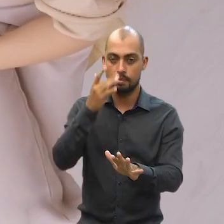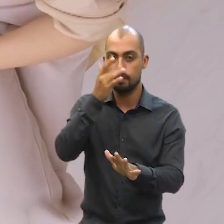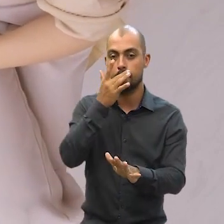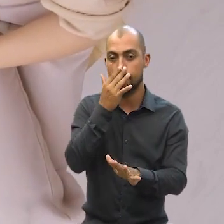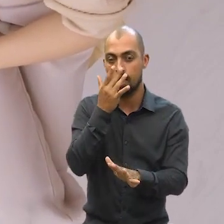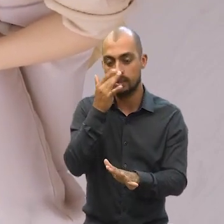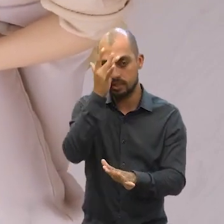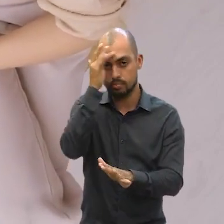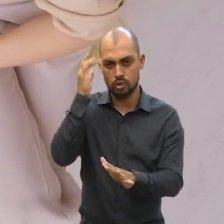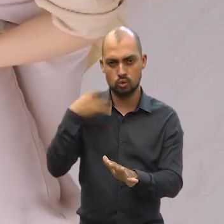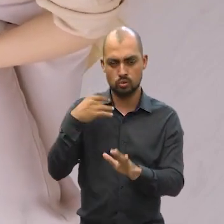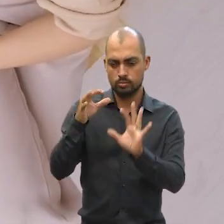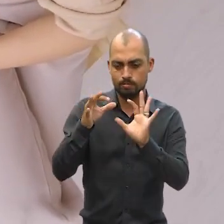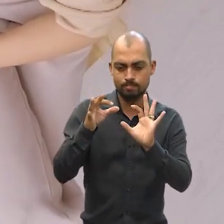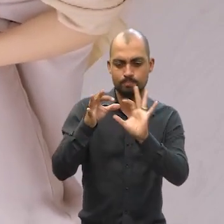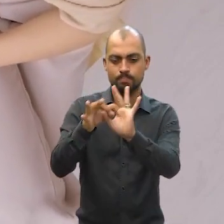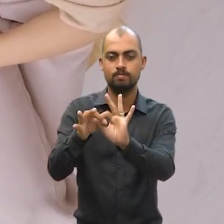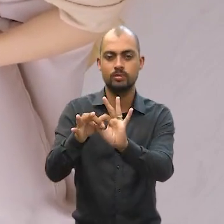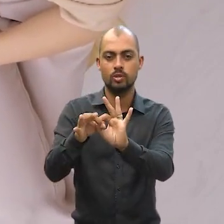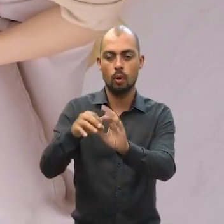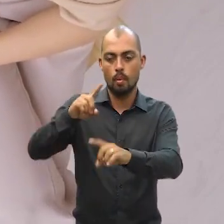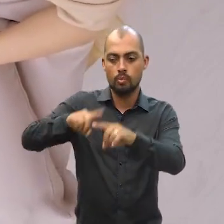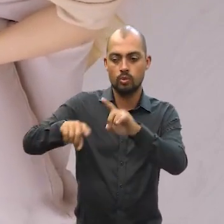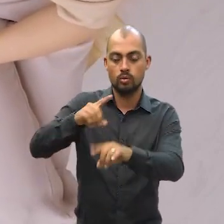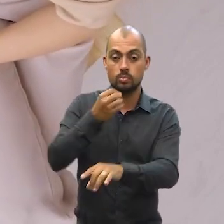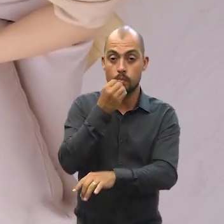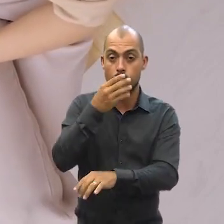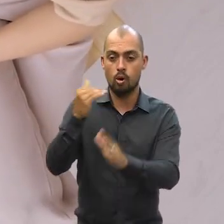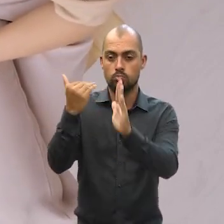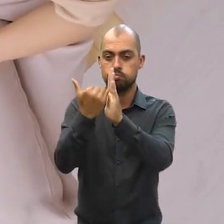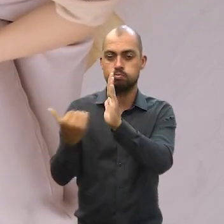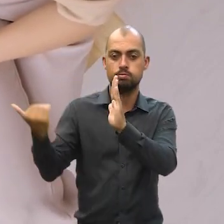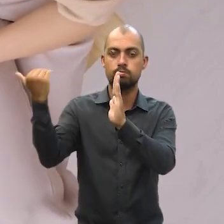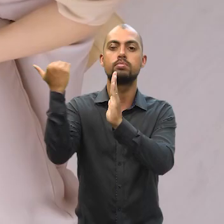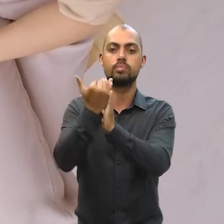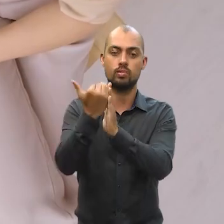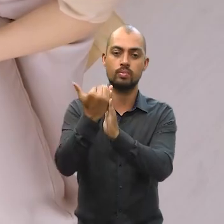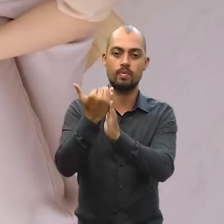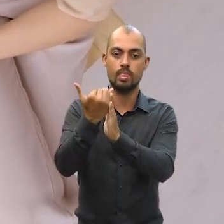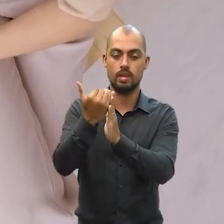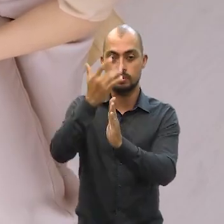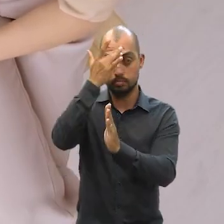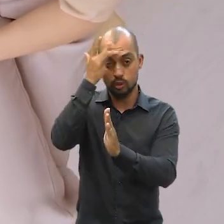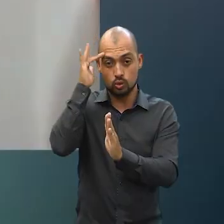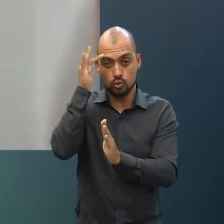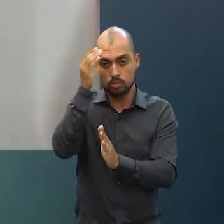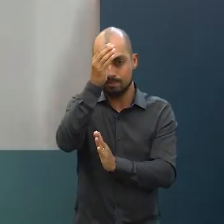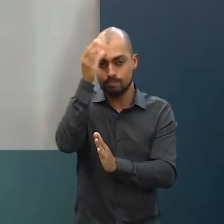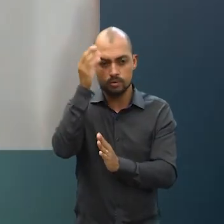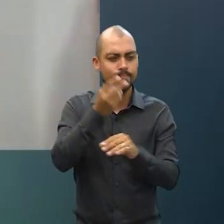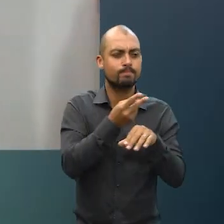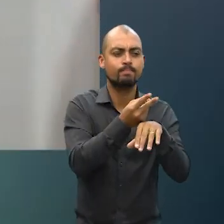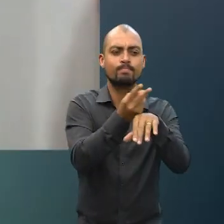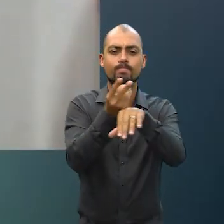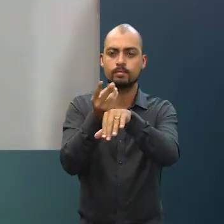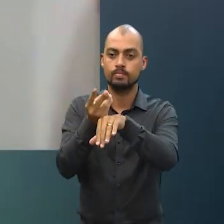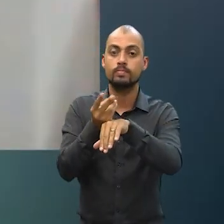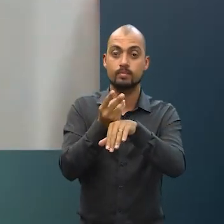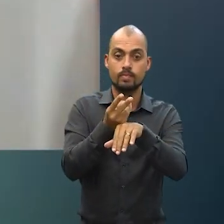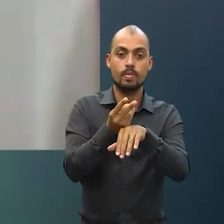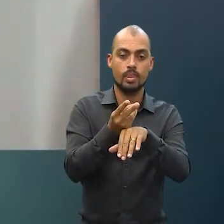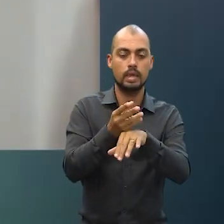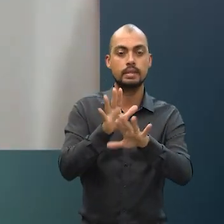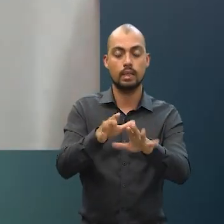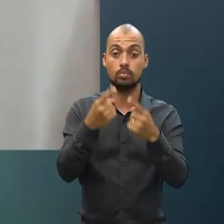conexão muito forte com aquilo que é o produto de ponta, né? Que é aquilo que realmente o consumidor está buscando. Então, isso é